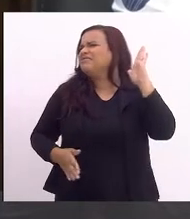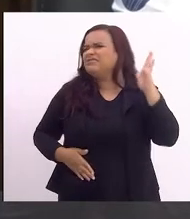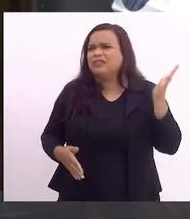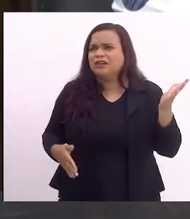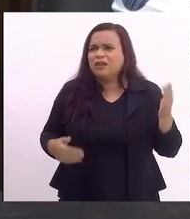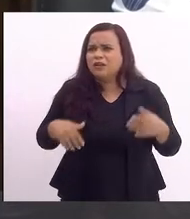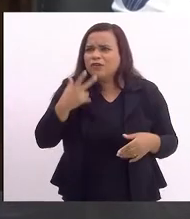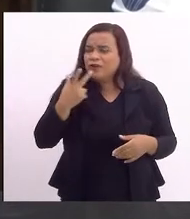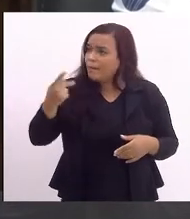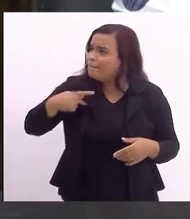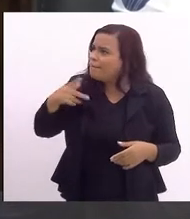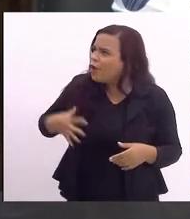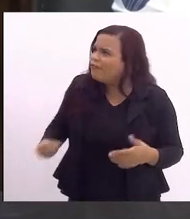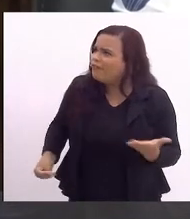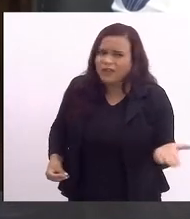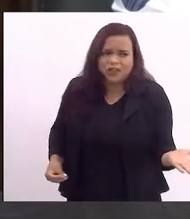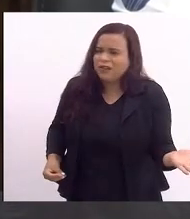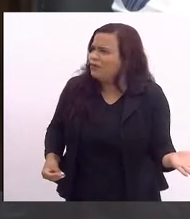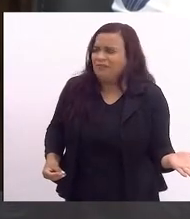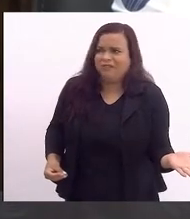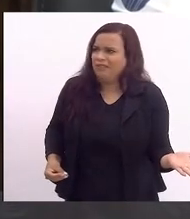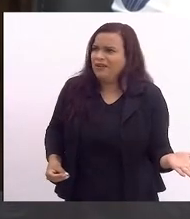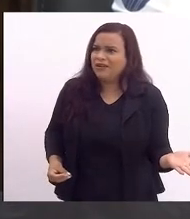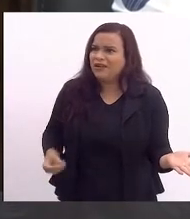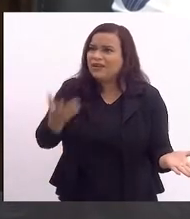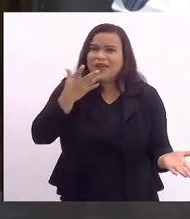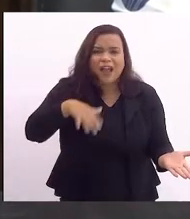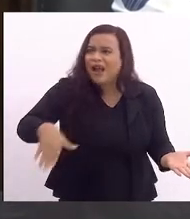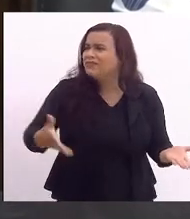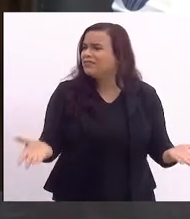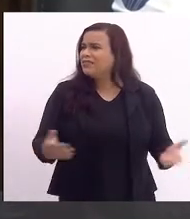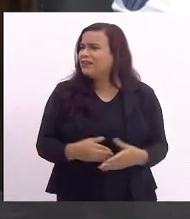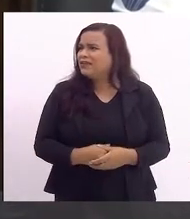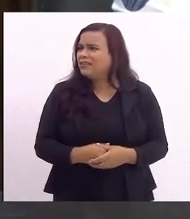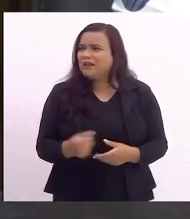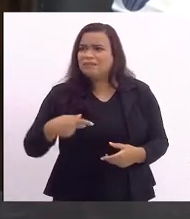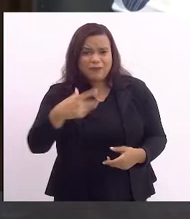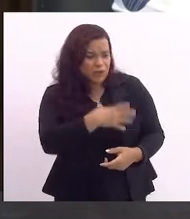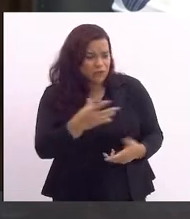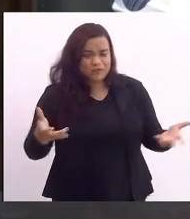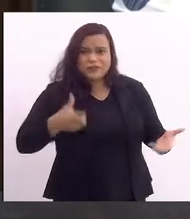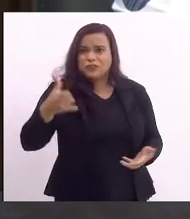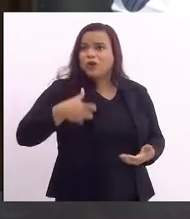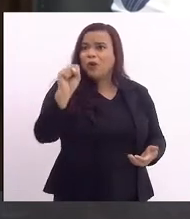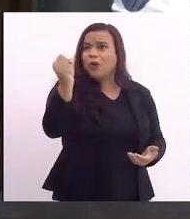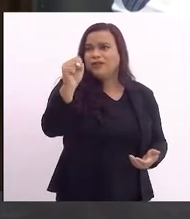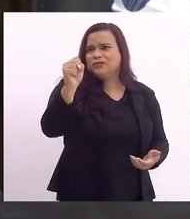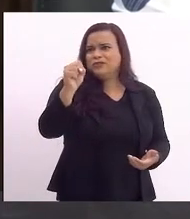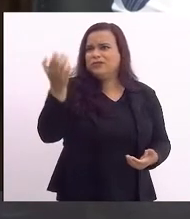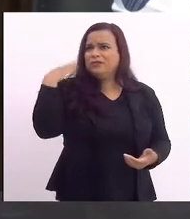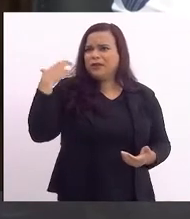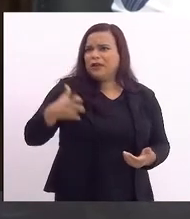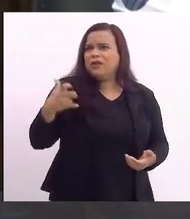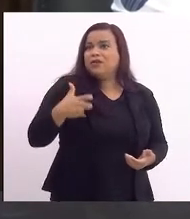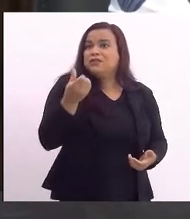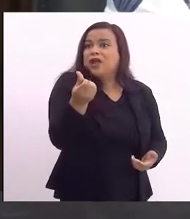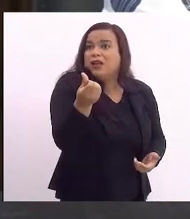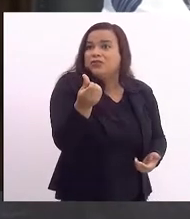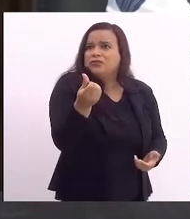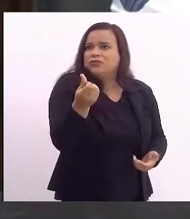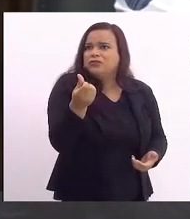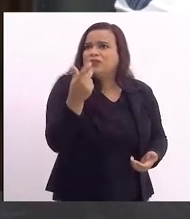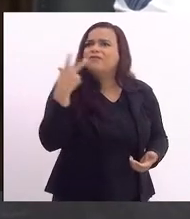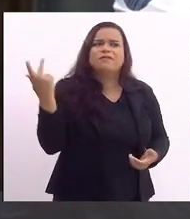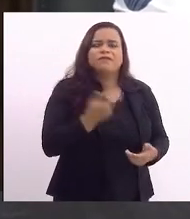estão comigo, são meus filhos, eles são crianças. Meu filho hoje tem 8 anos, quando isso aconteceu ele tinha 6 anos. E